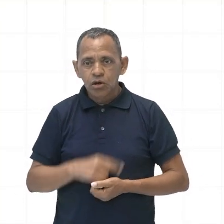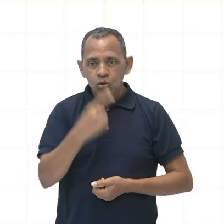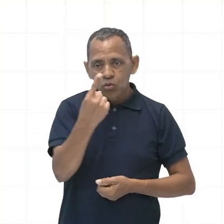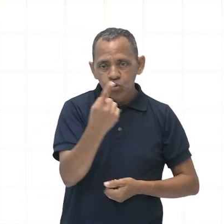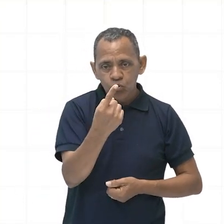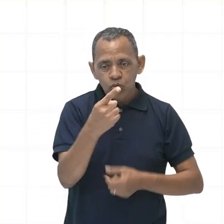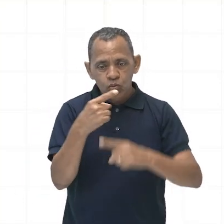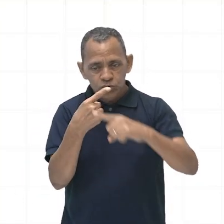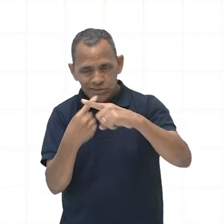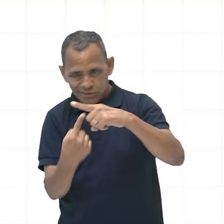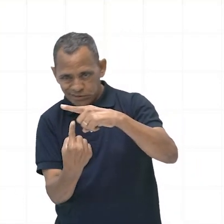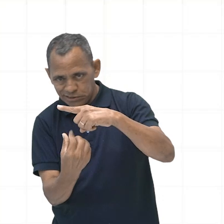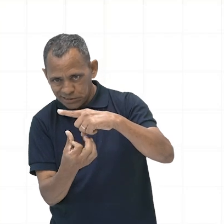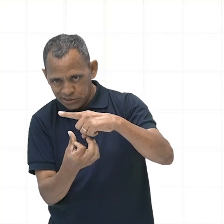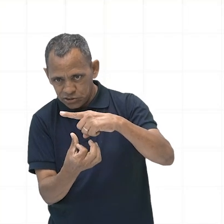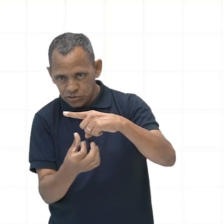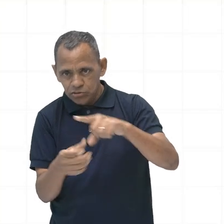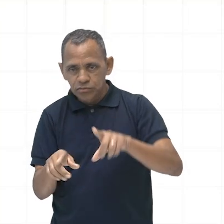de 1/6.